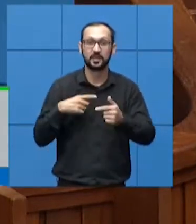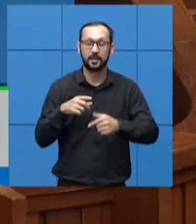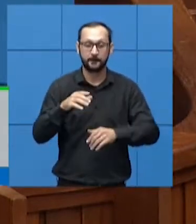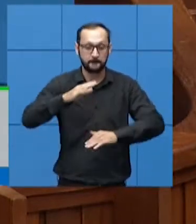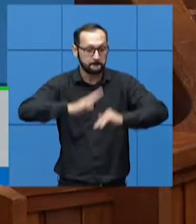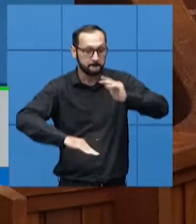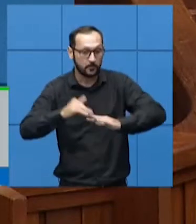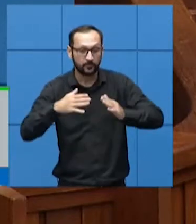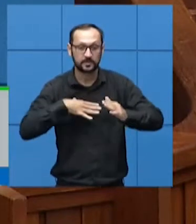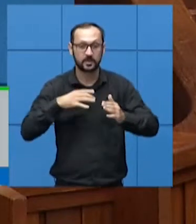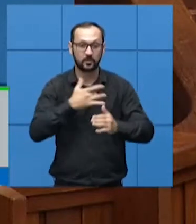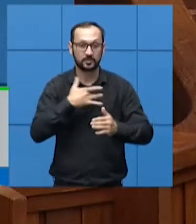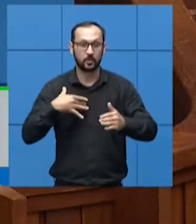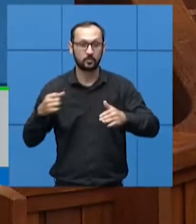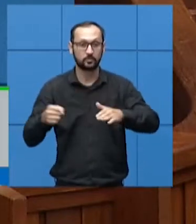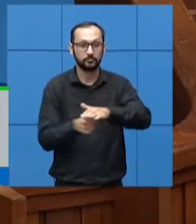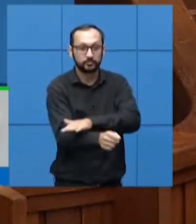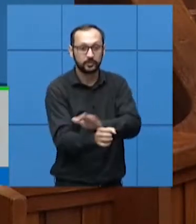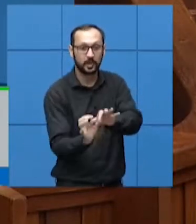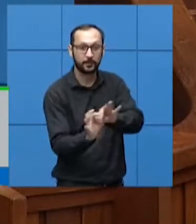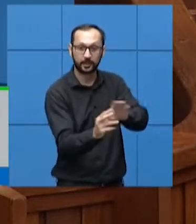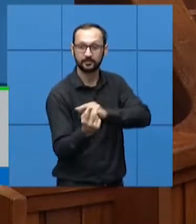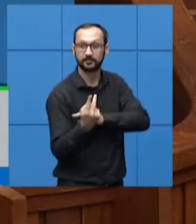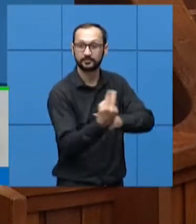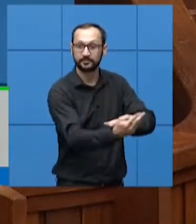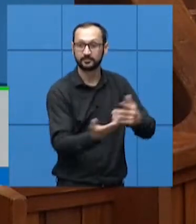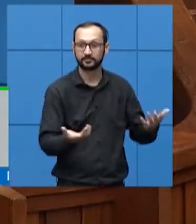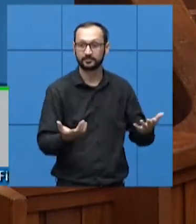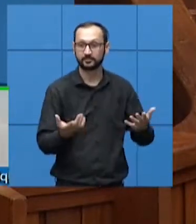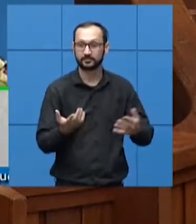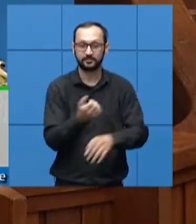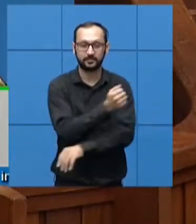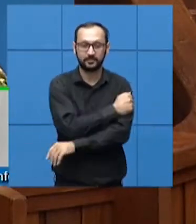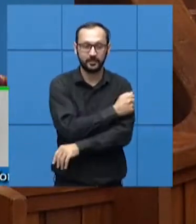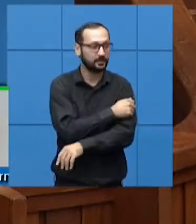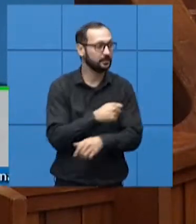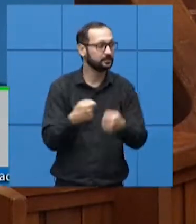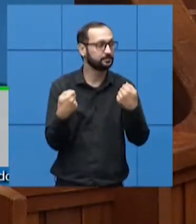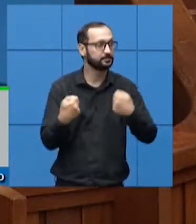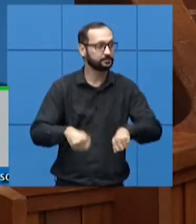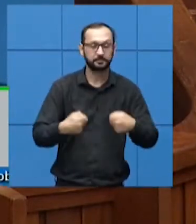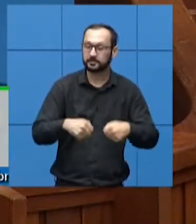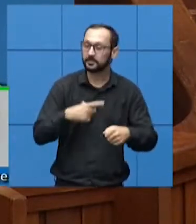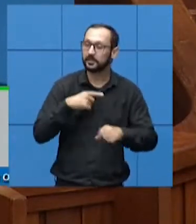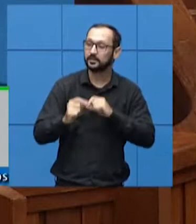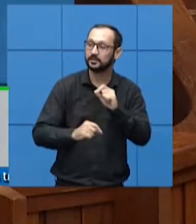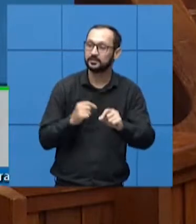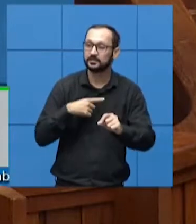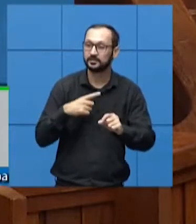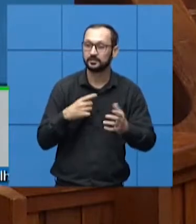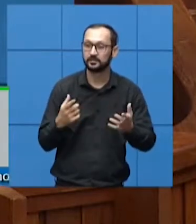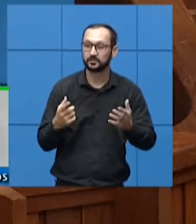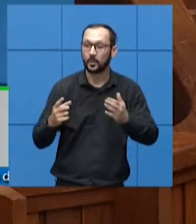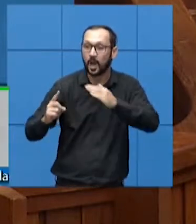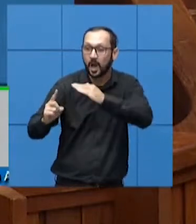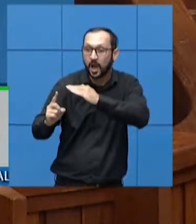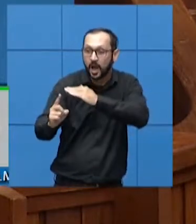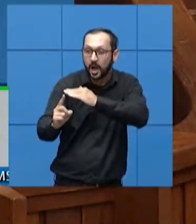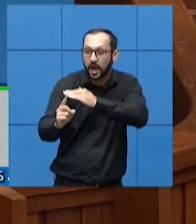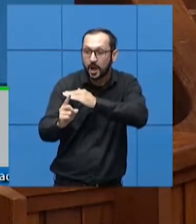de profissionais da saúde, e esses estudantes, eles precisam, preferencialmente, de uma atuação